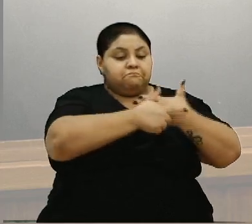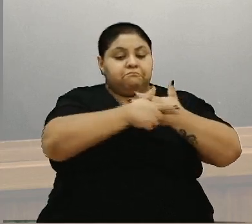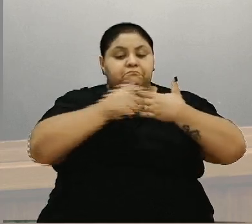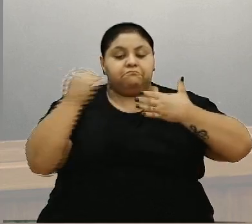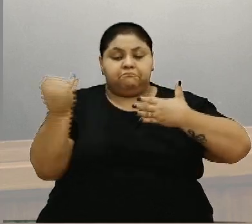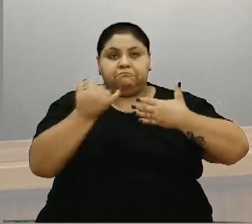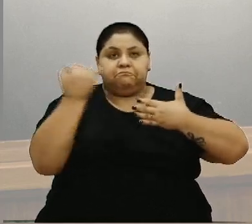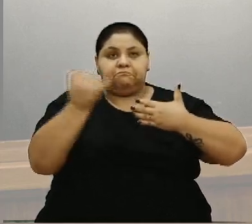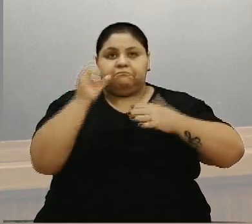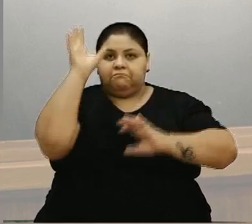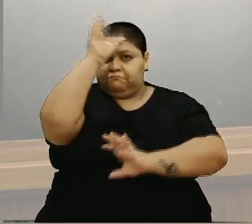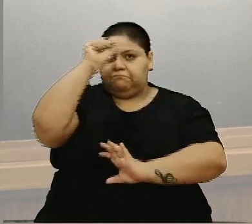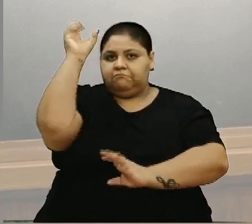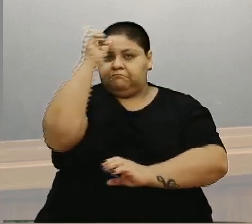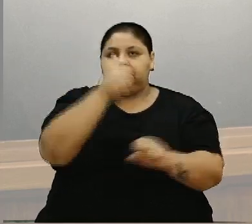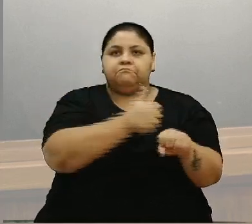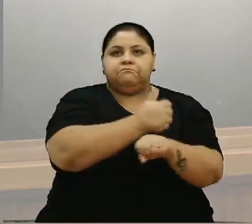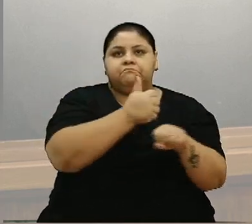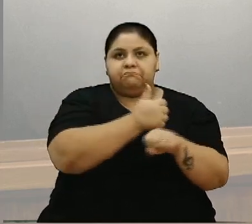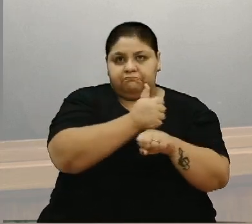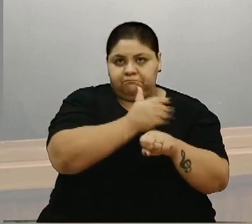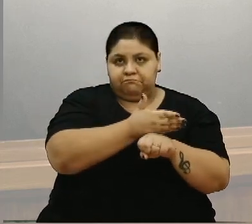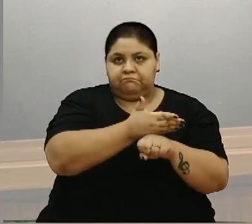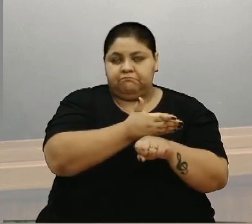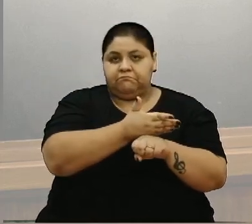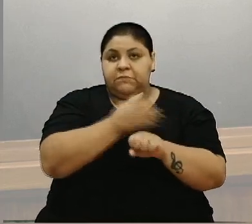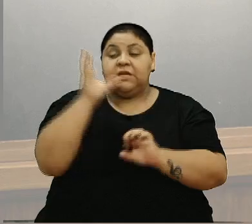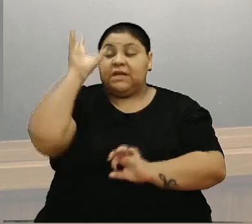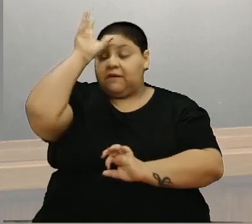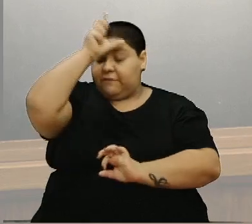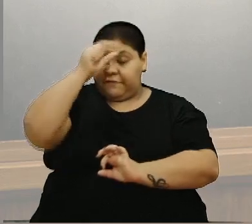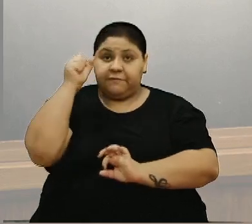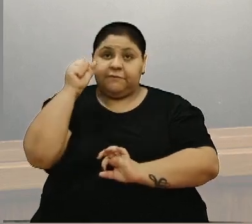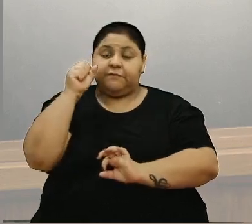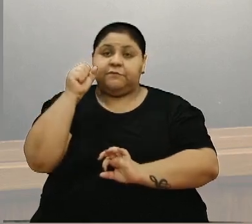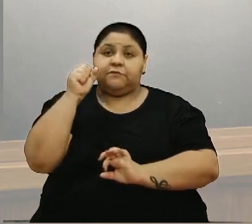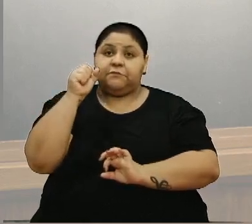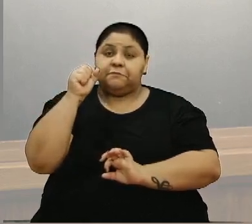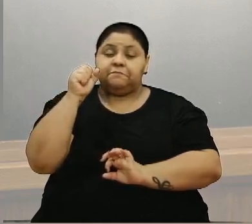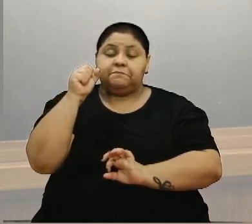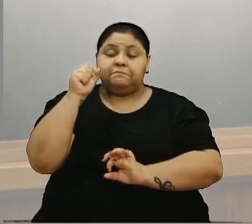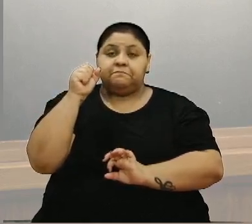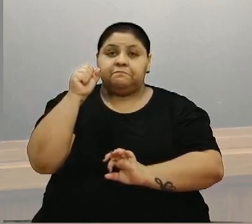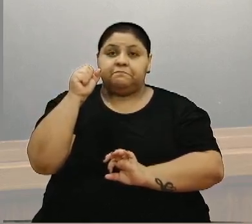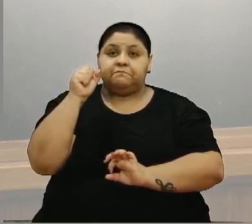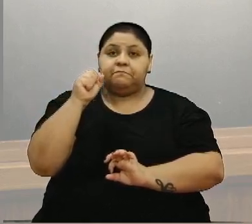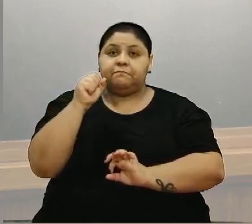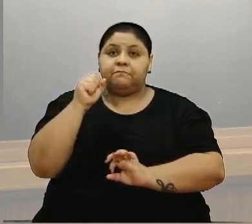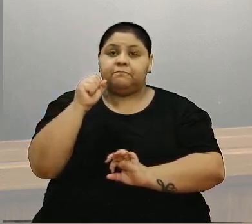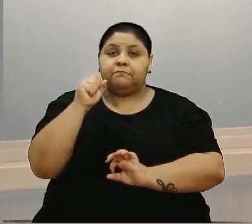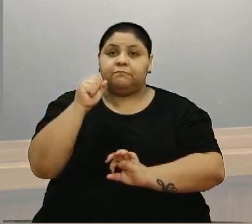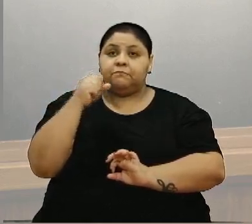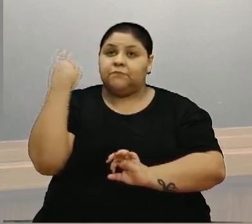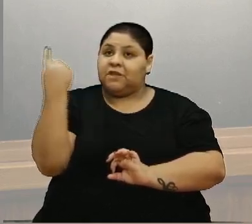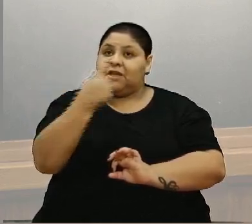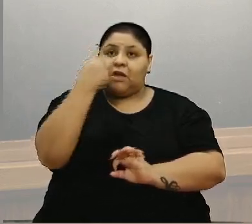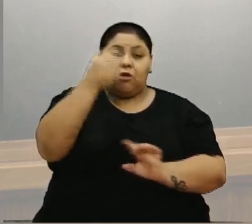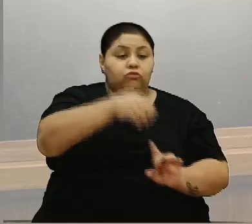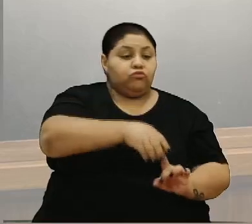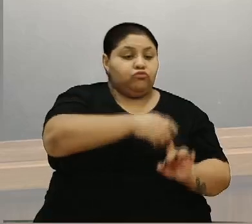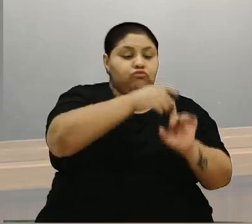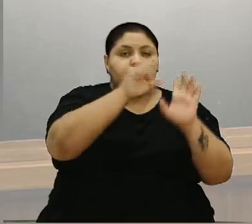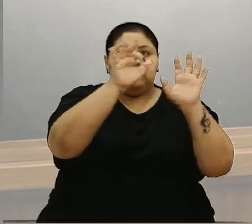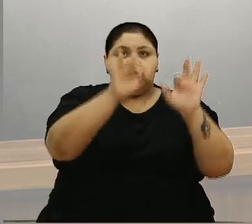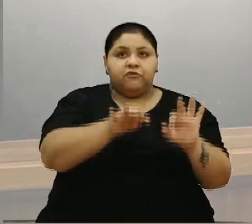na aprendizagem profissional. E a aprendizagem é um dos braços do combate ao